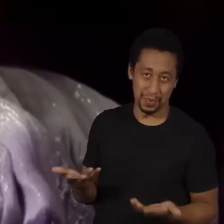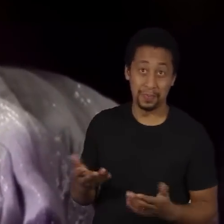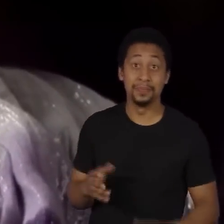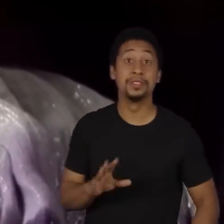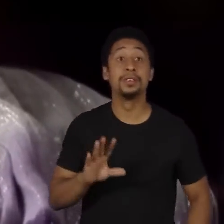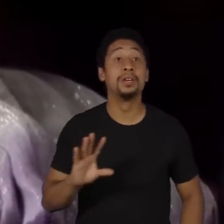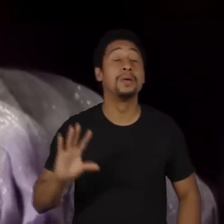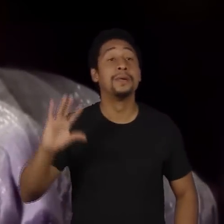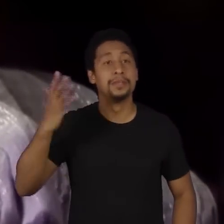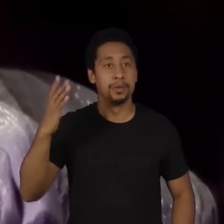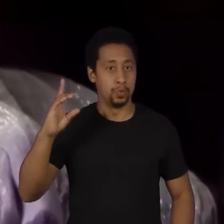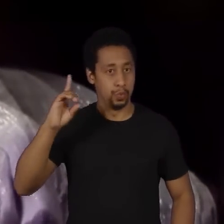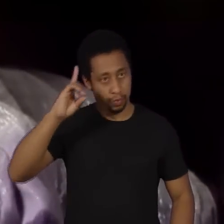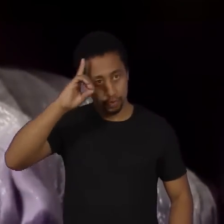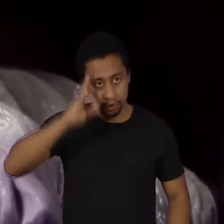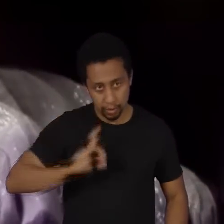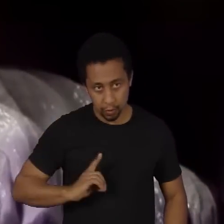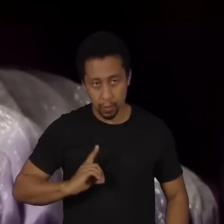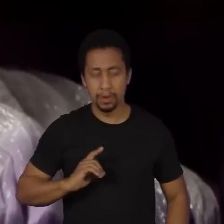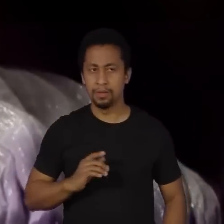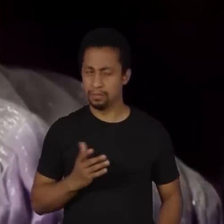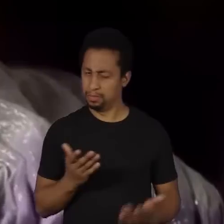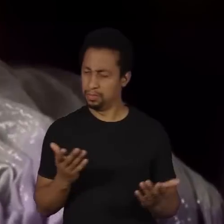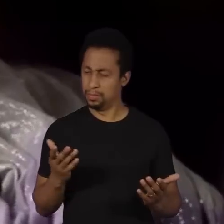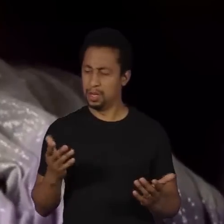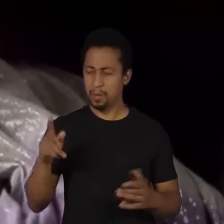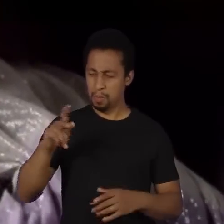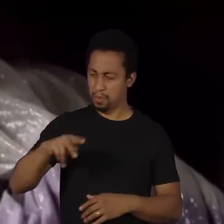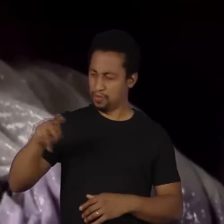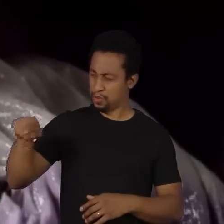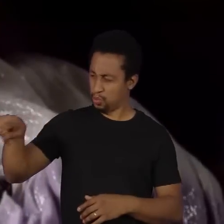do departamento achou que o professor não podia entrar